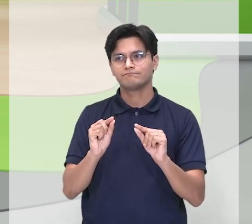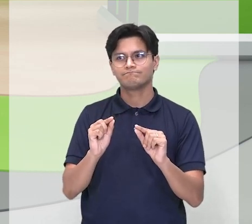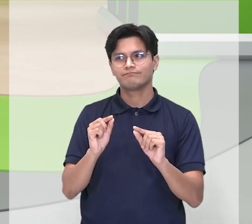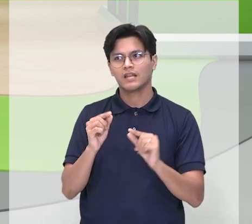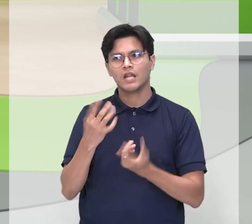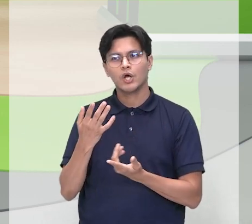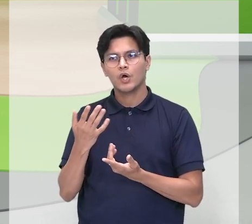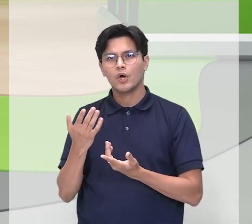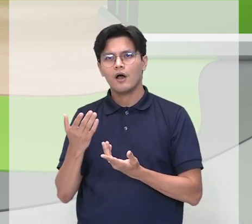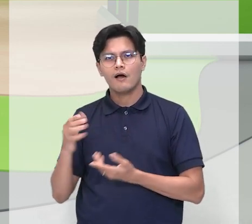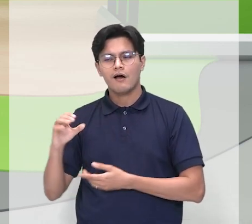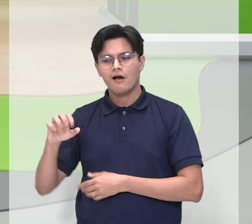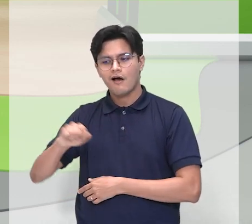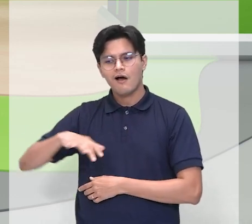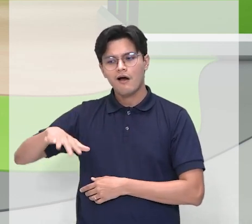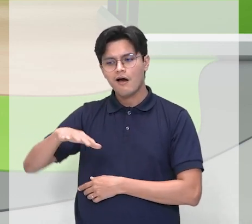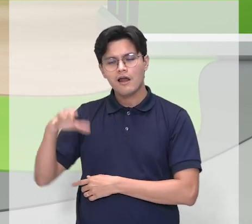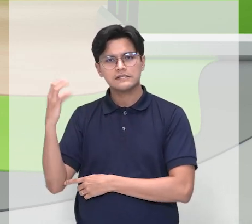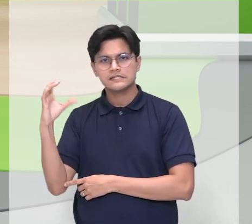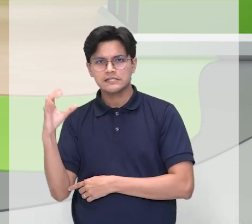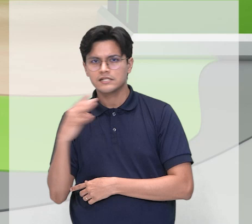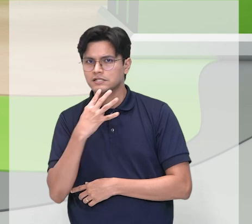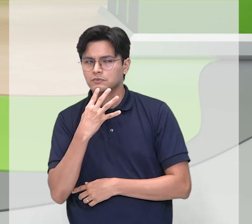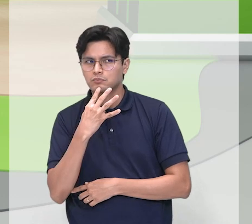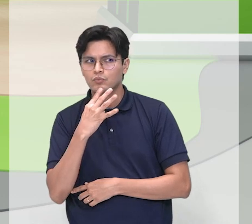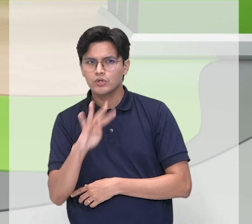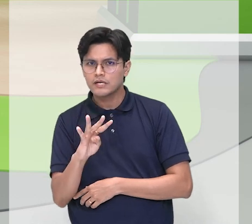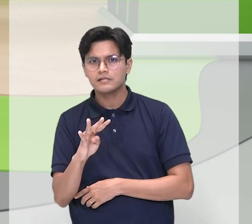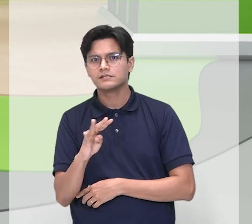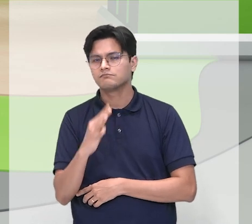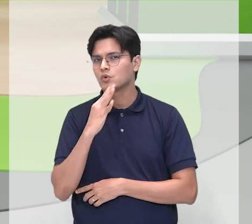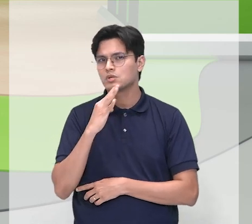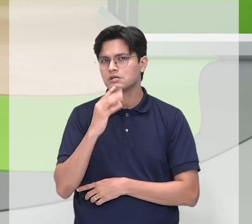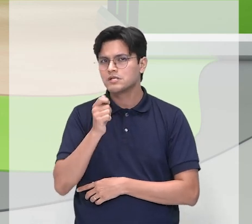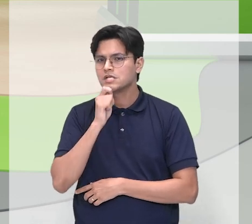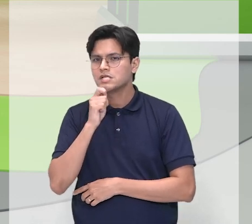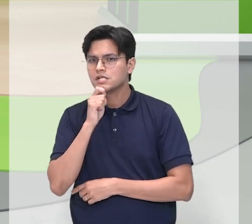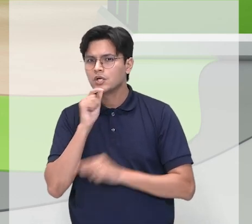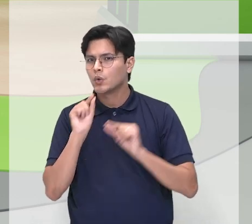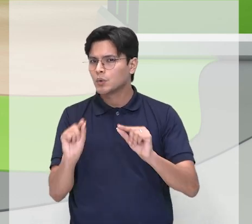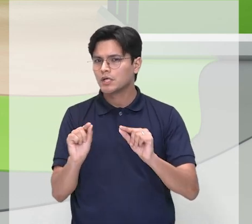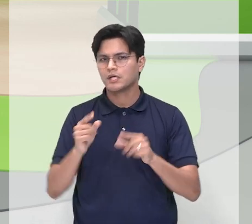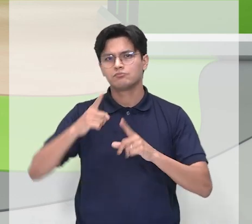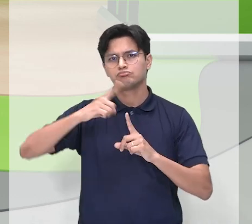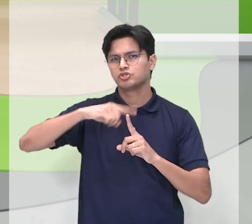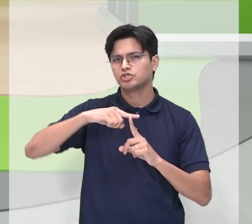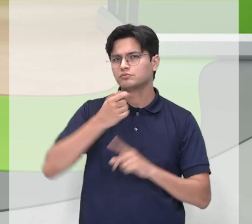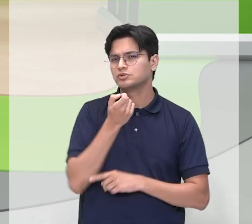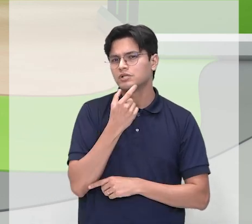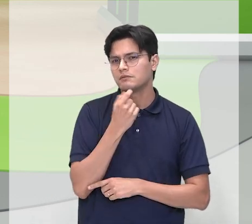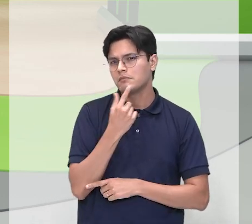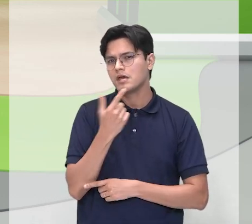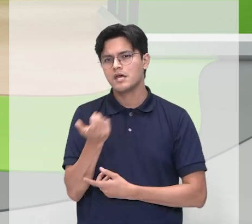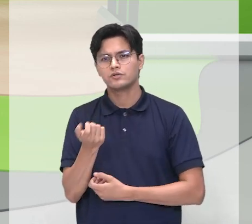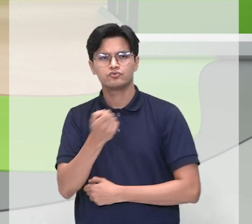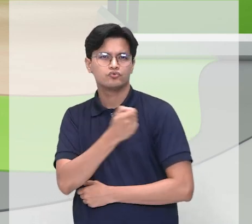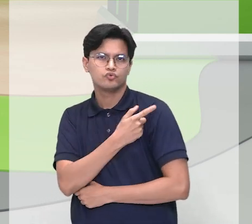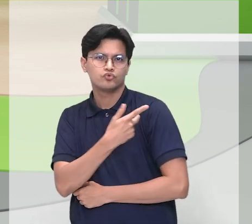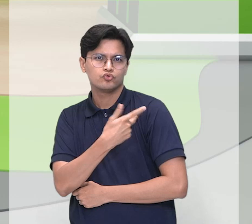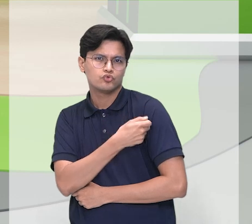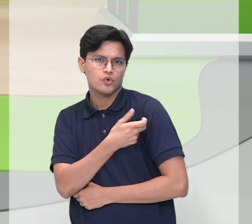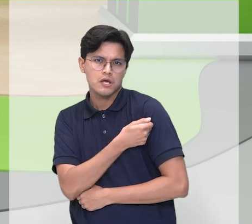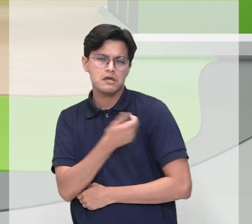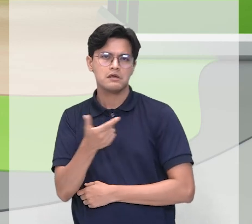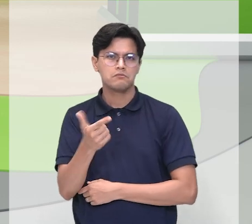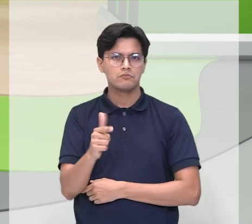de controle, qual medicação utilizar e se há vacina, se há a possibilidade